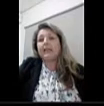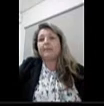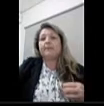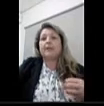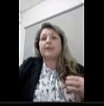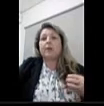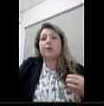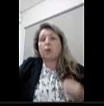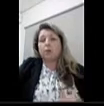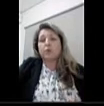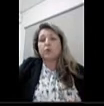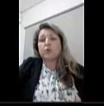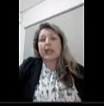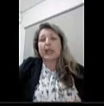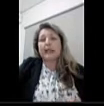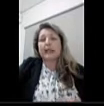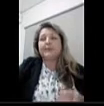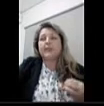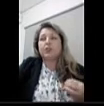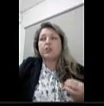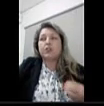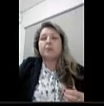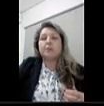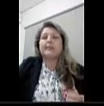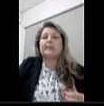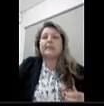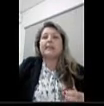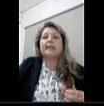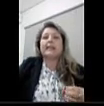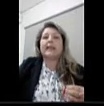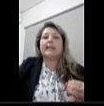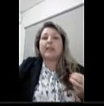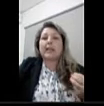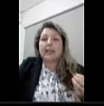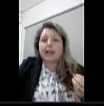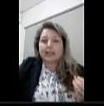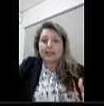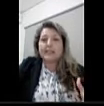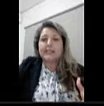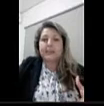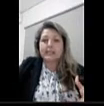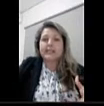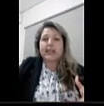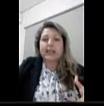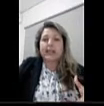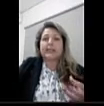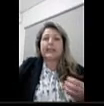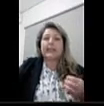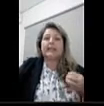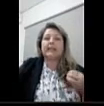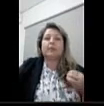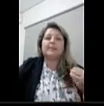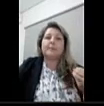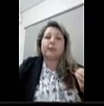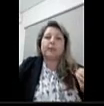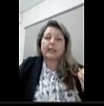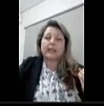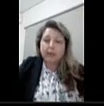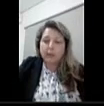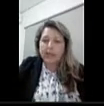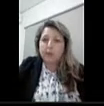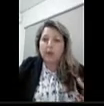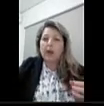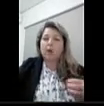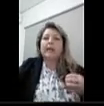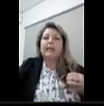dela com os colegas. Chega uma determinada idade que a criança percebe, né? Que o desempenho dela